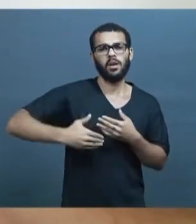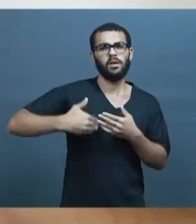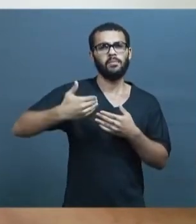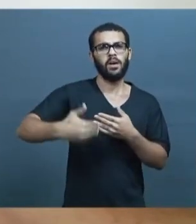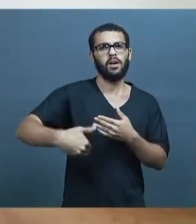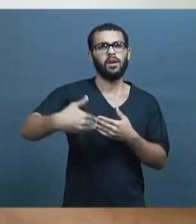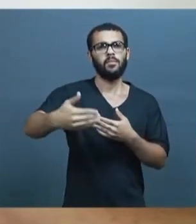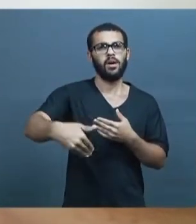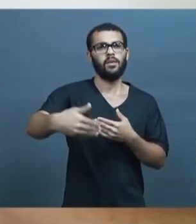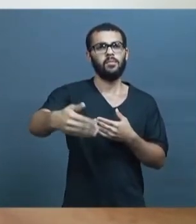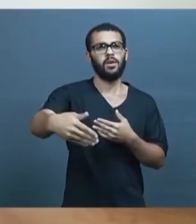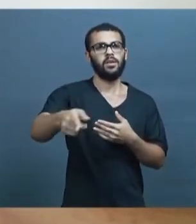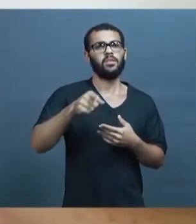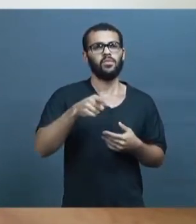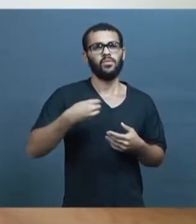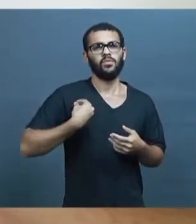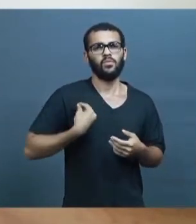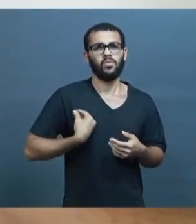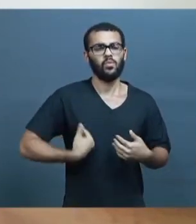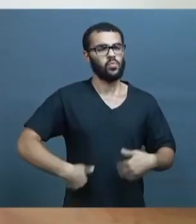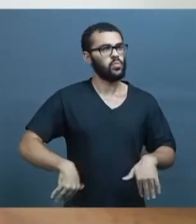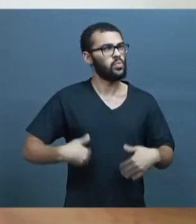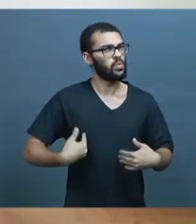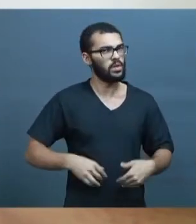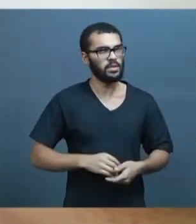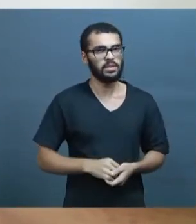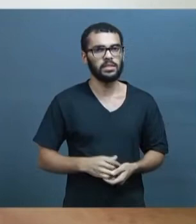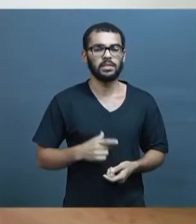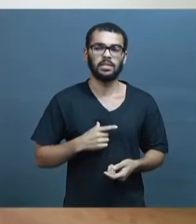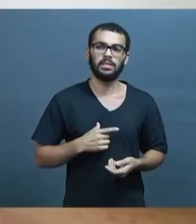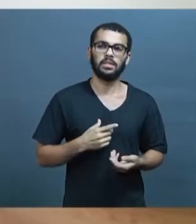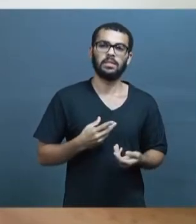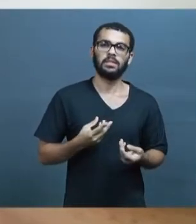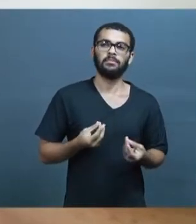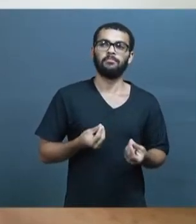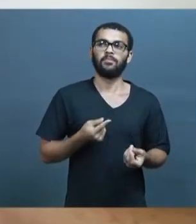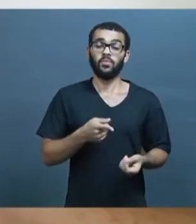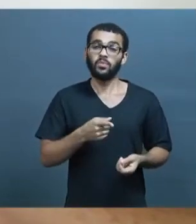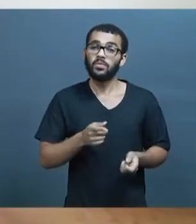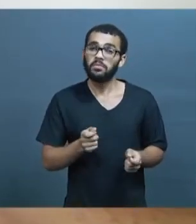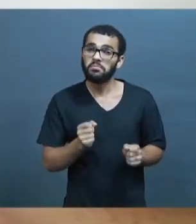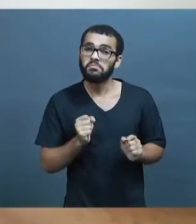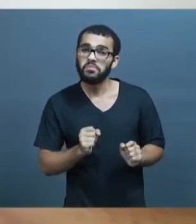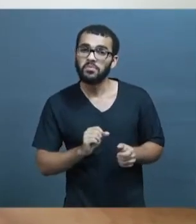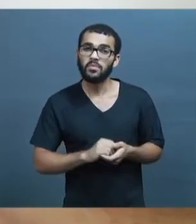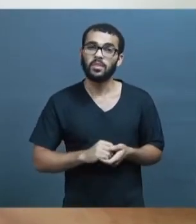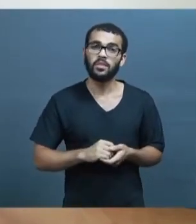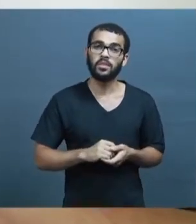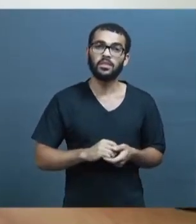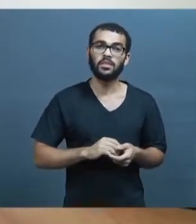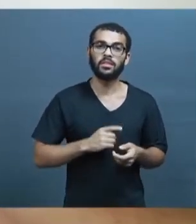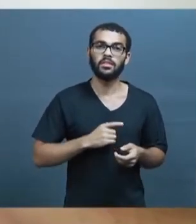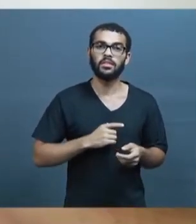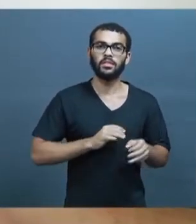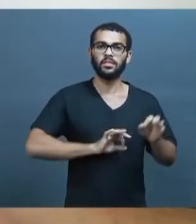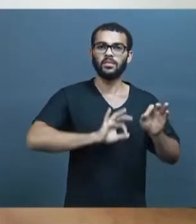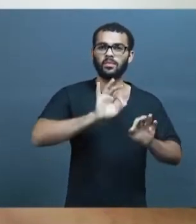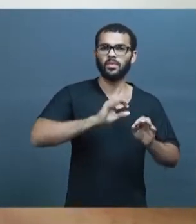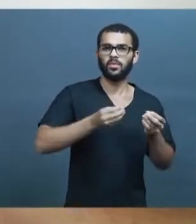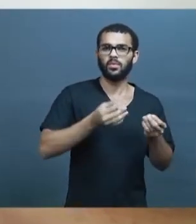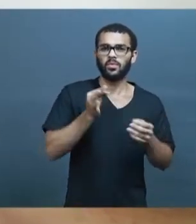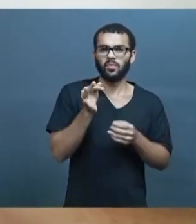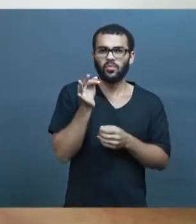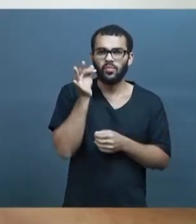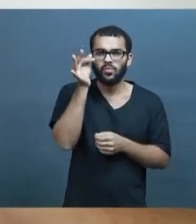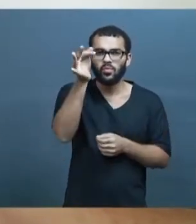para viver, muito tempo que você tem como projetos de futuro